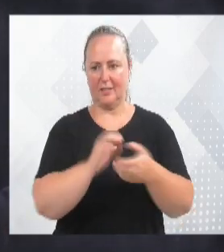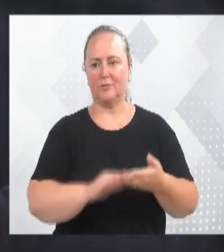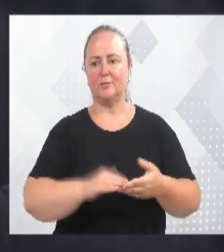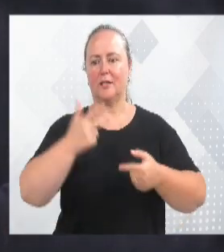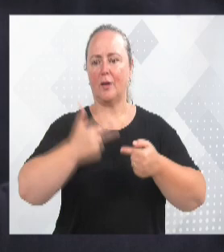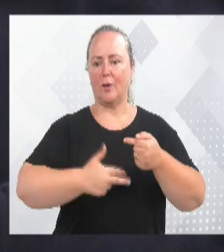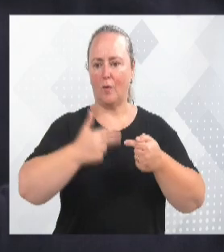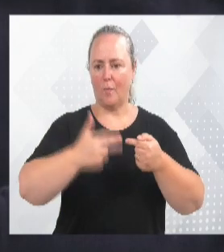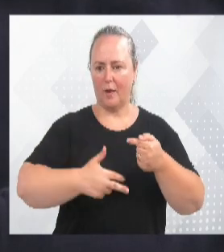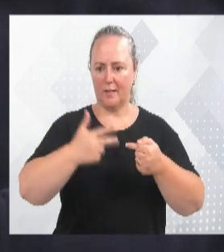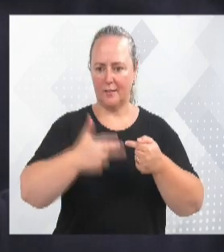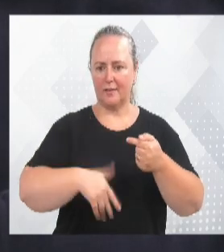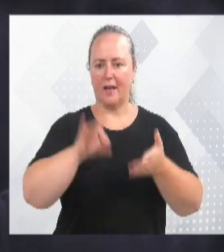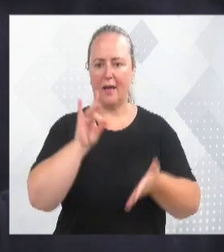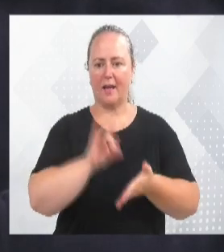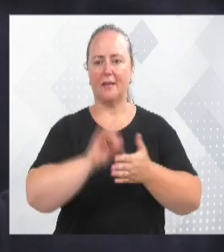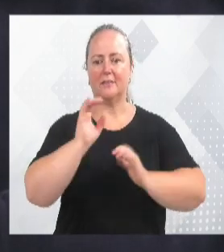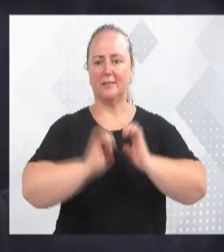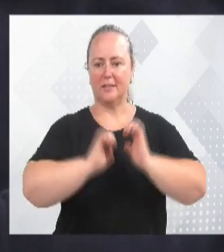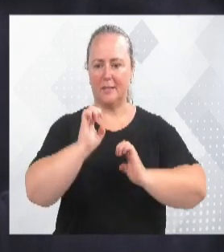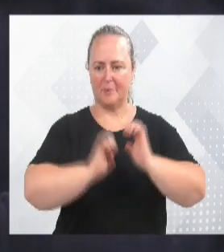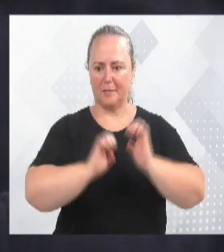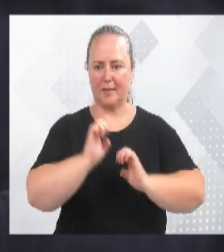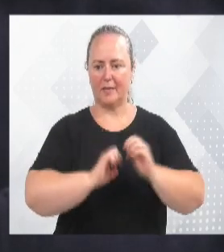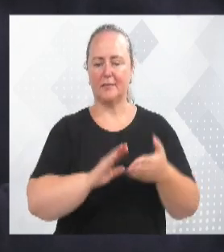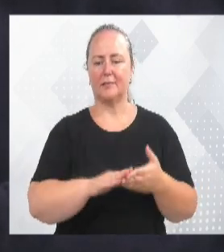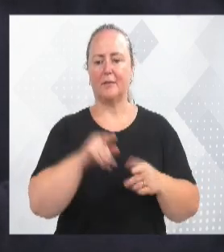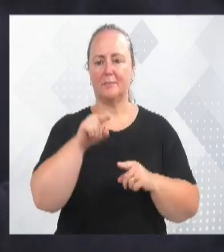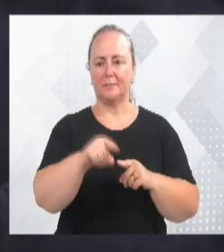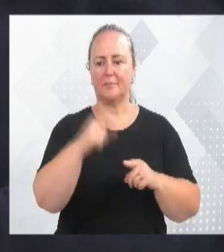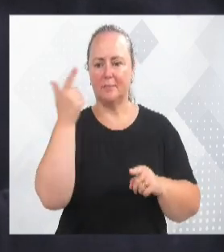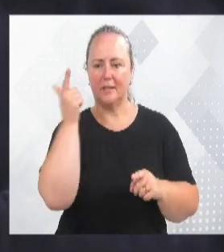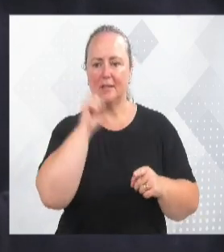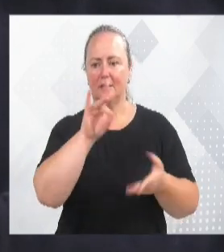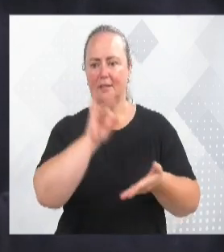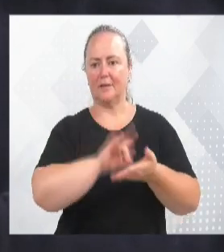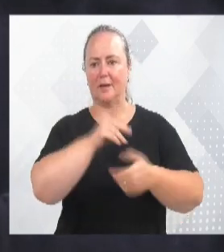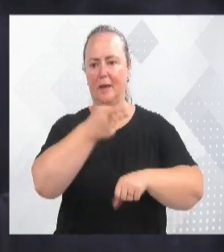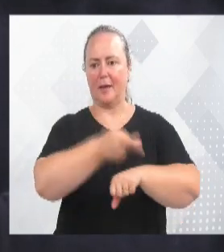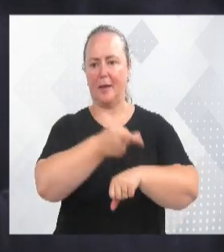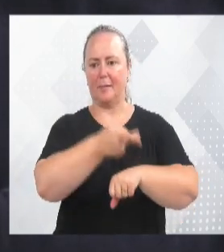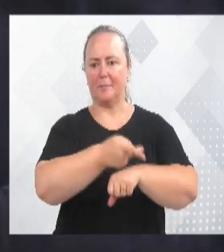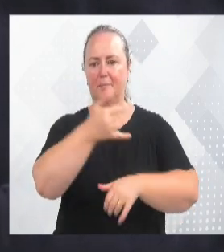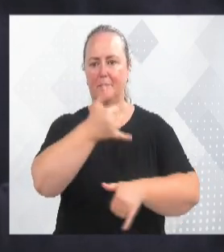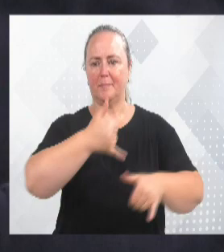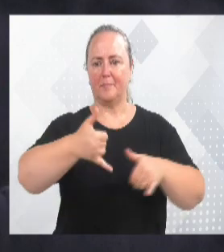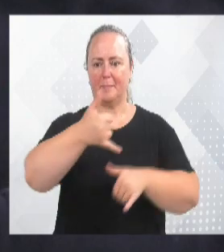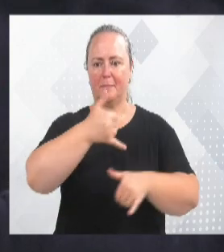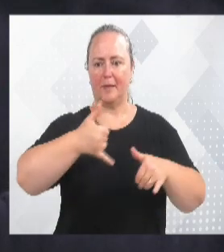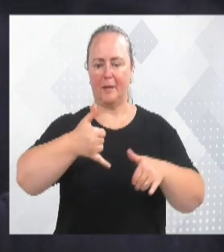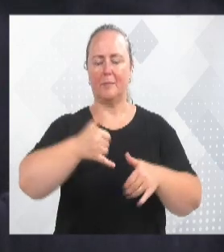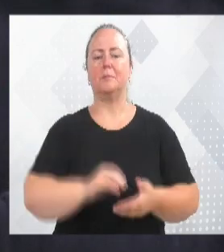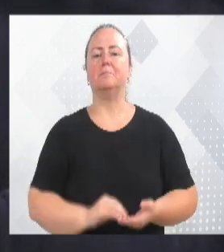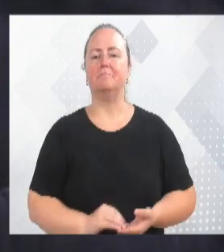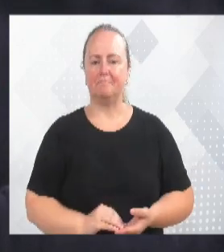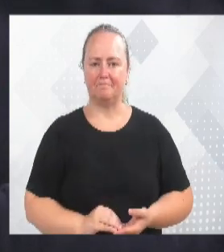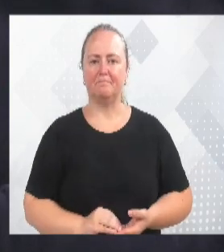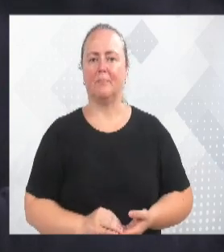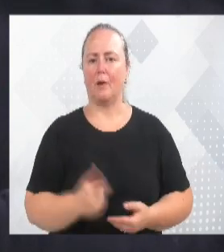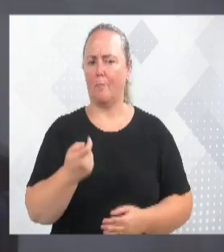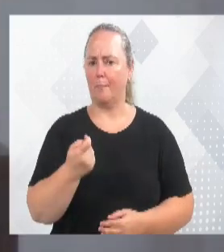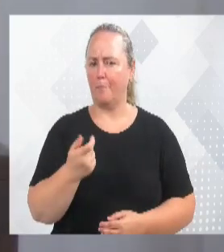qualidade da empresa, a empresa foi ganhadora da premiação internacional. Isso é algo que é para